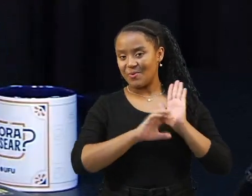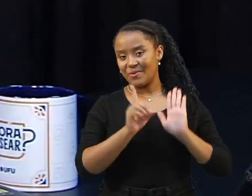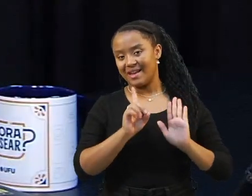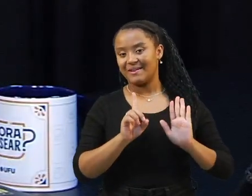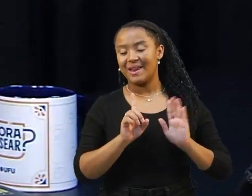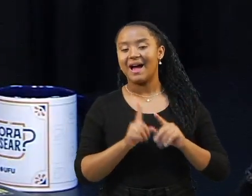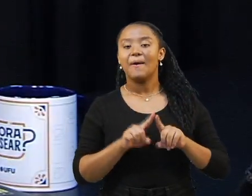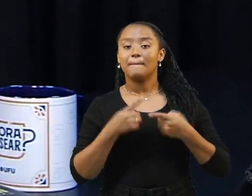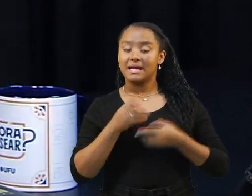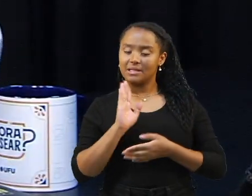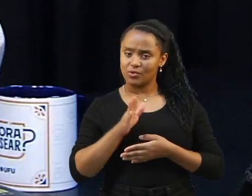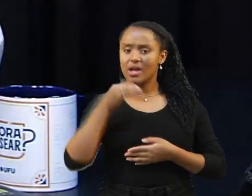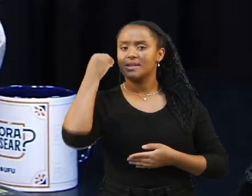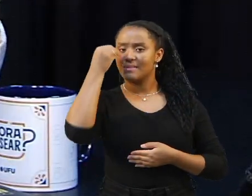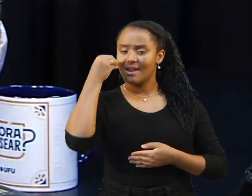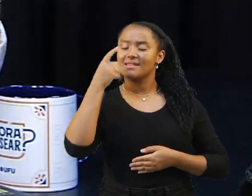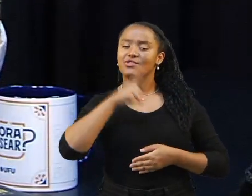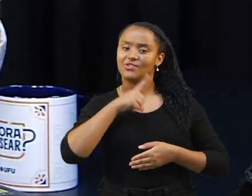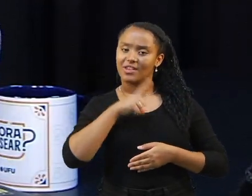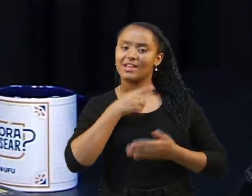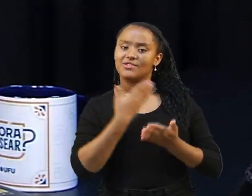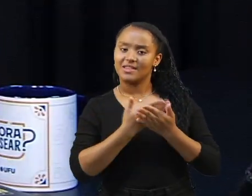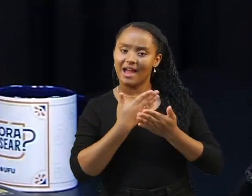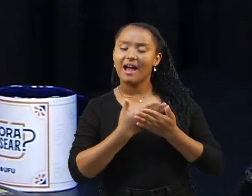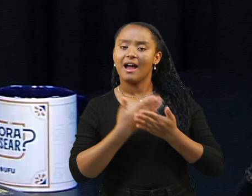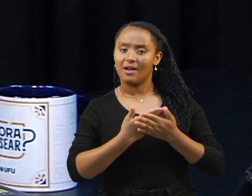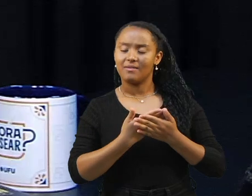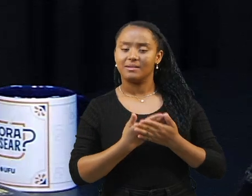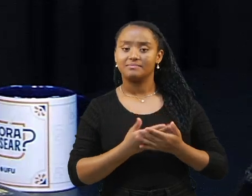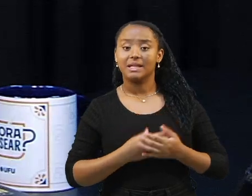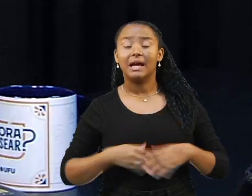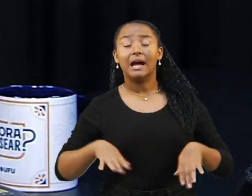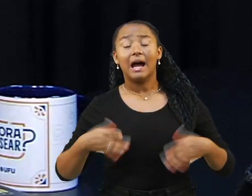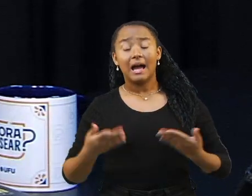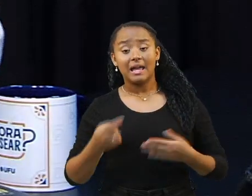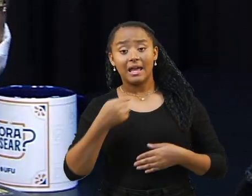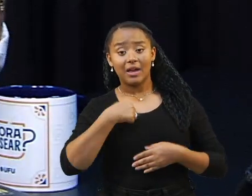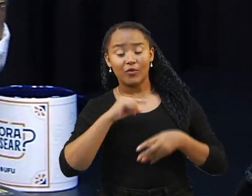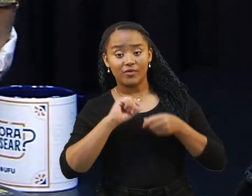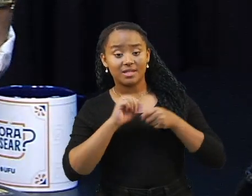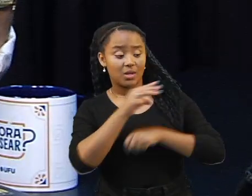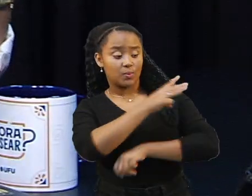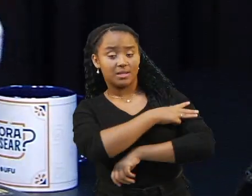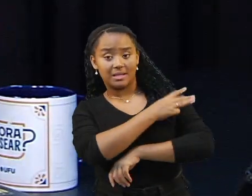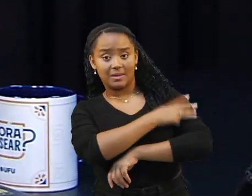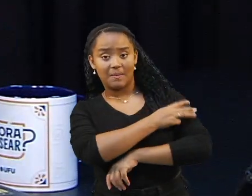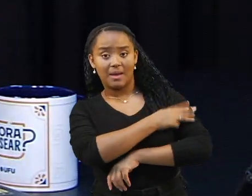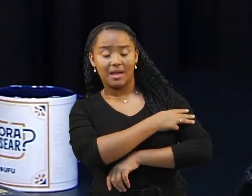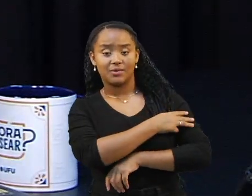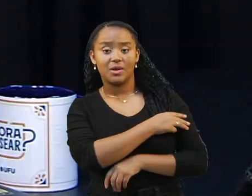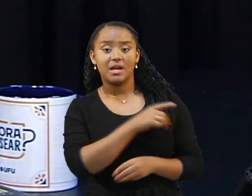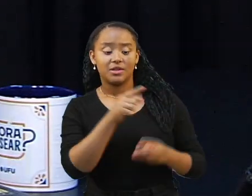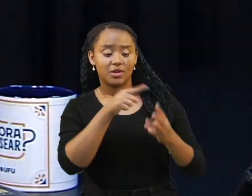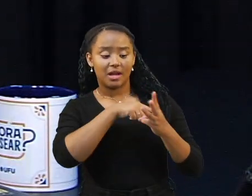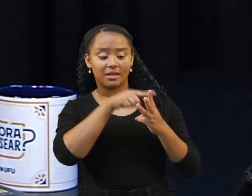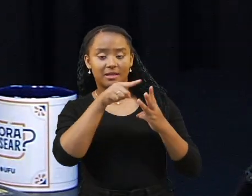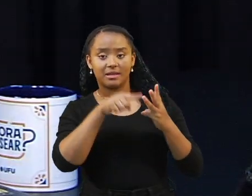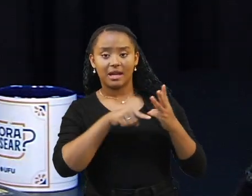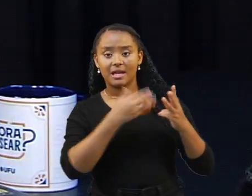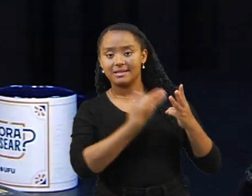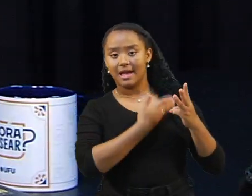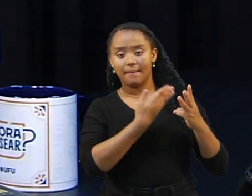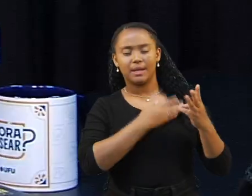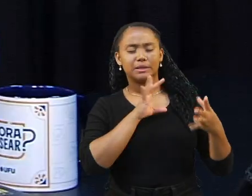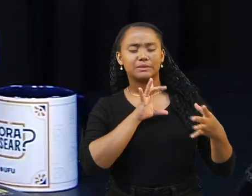época. Sim. Aí eu fazia colegial. E nós éramos 3 amigas